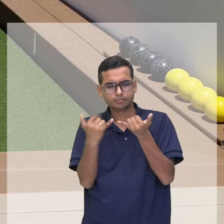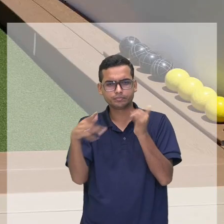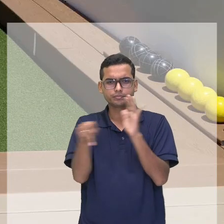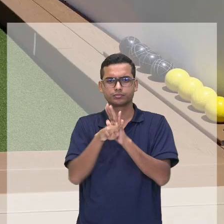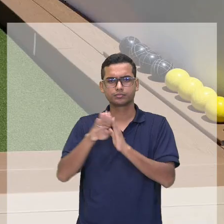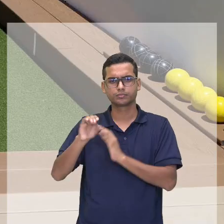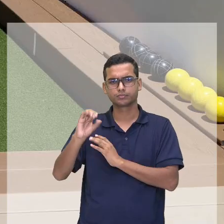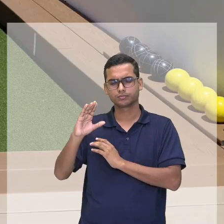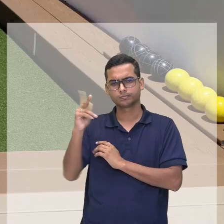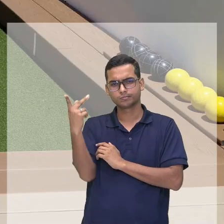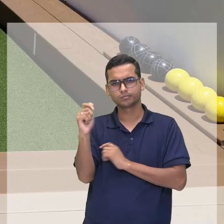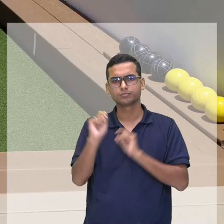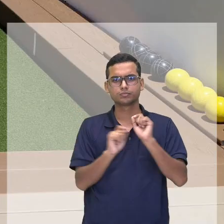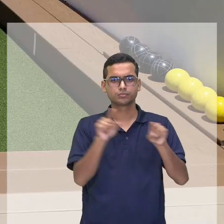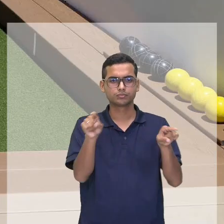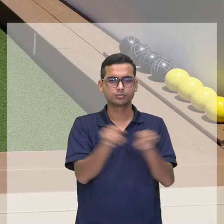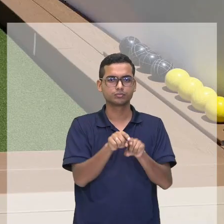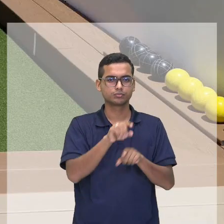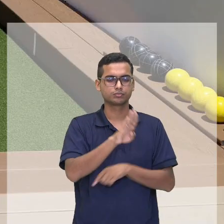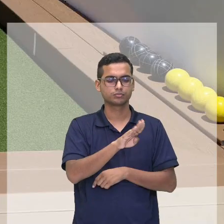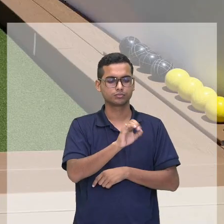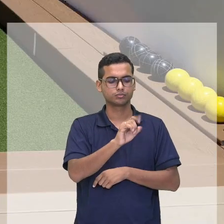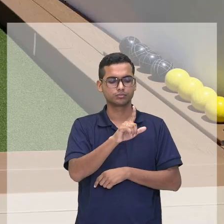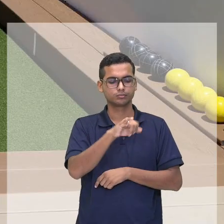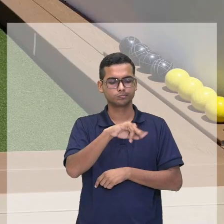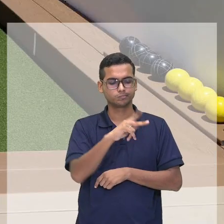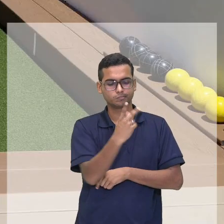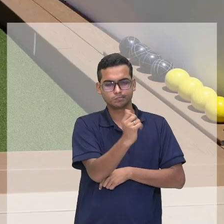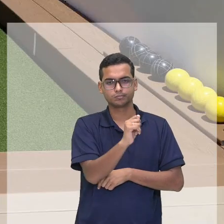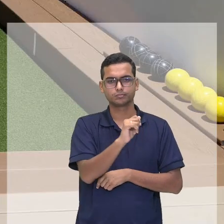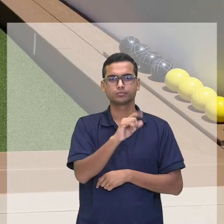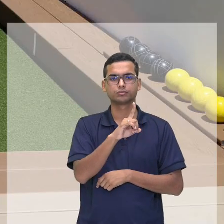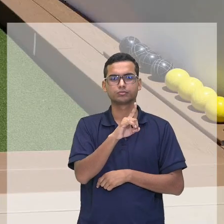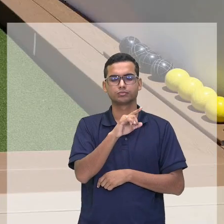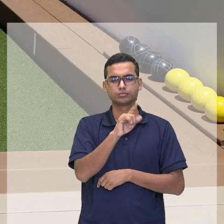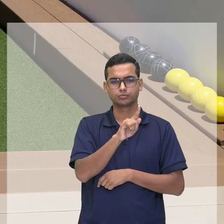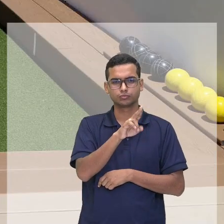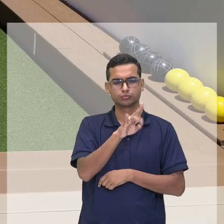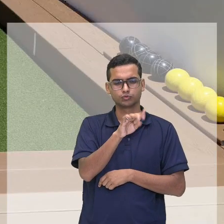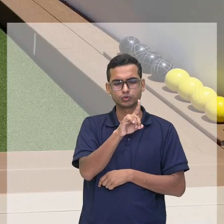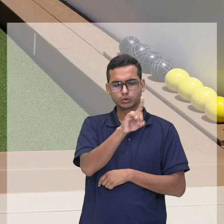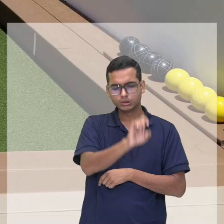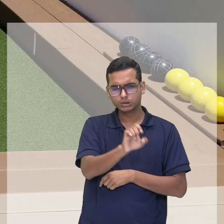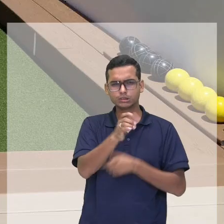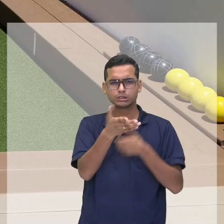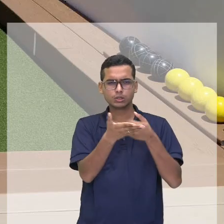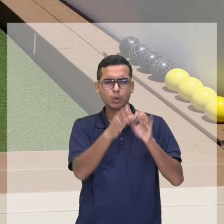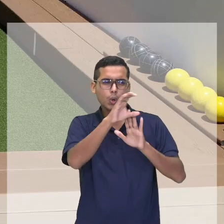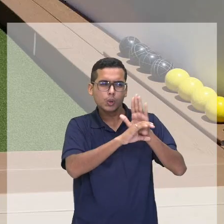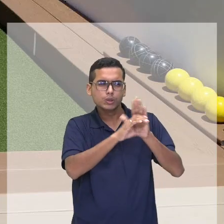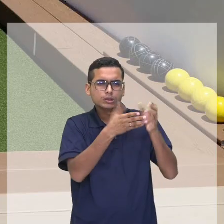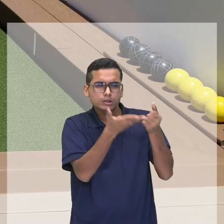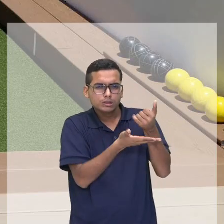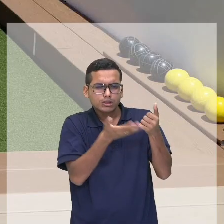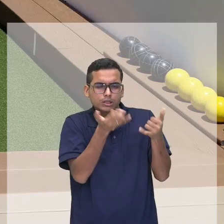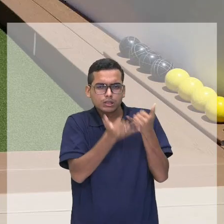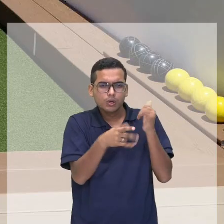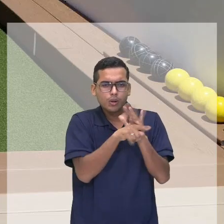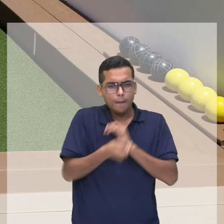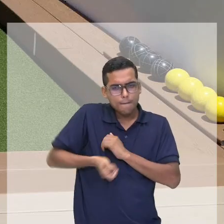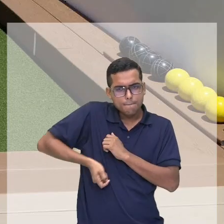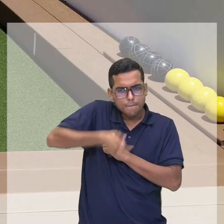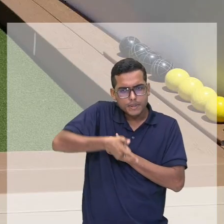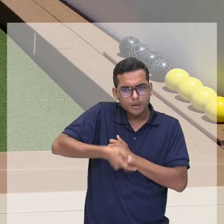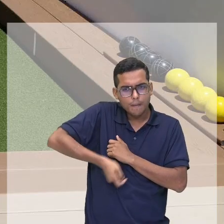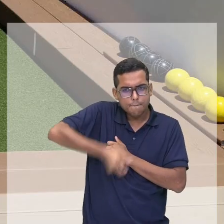bocha? É a bolinha de gude, né? Então a bolinha de gude ela tem quase o mesmo princípio da bocha, né? Só que são bolinhas de